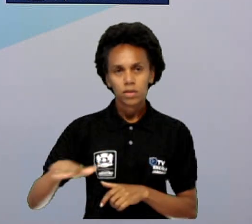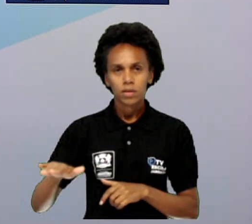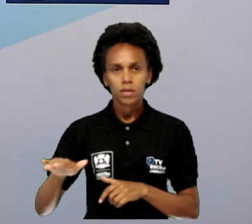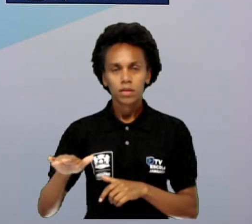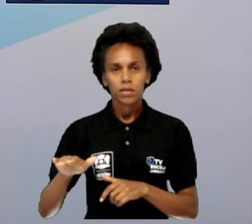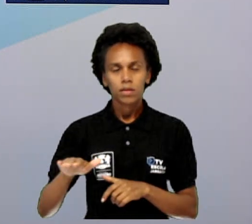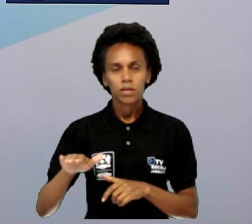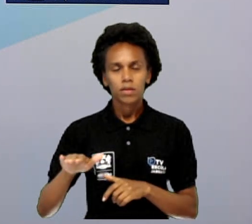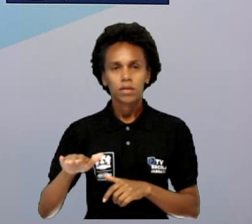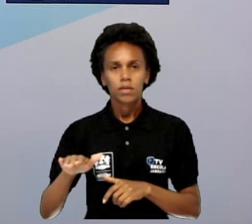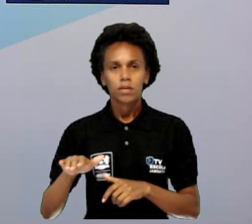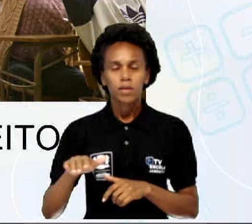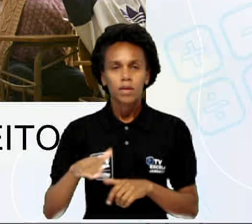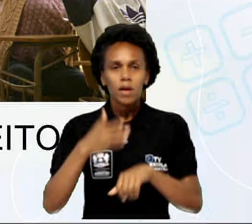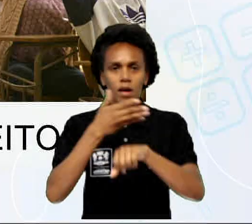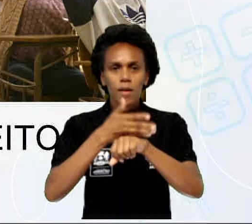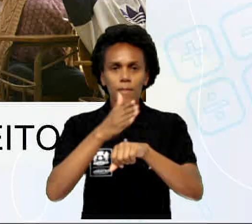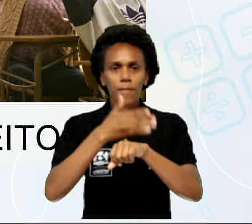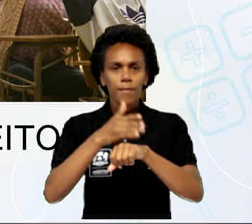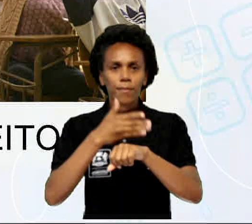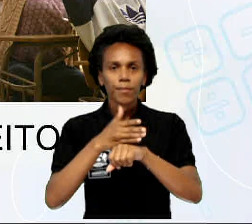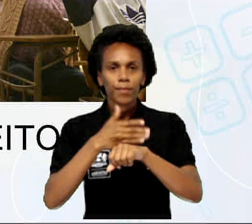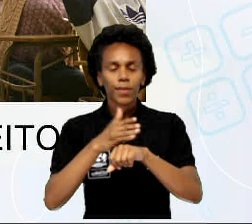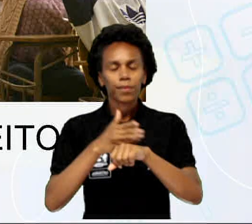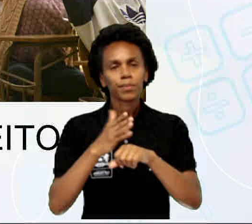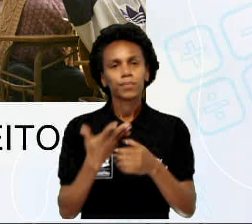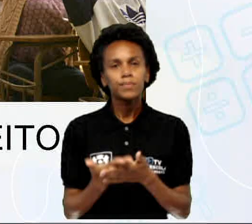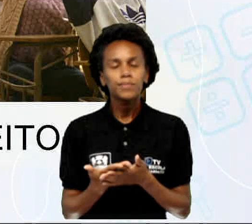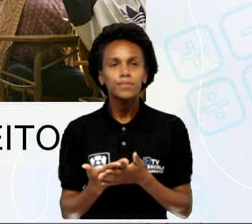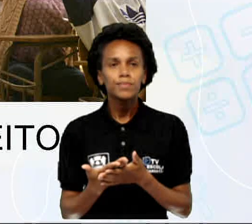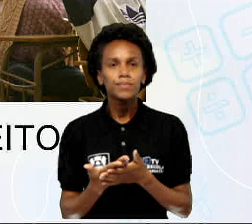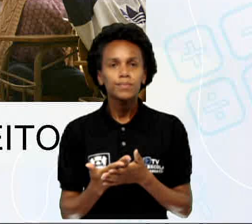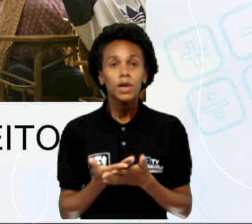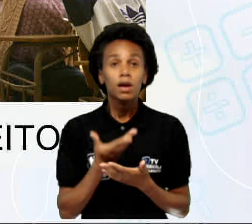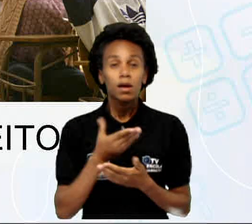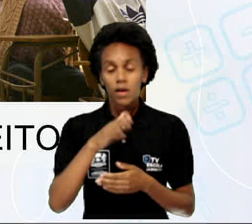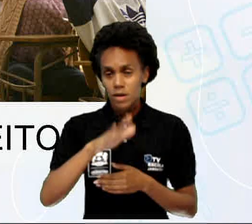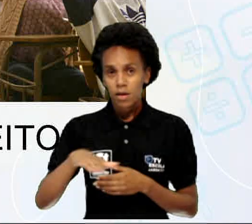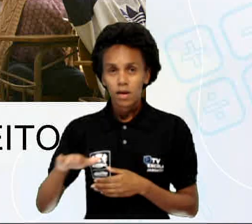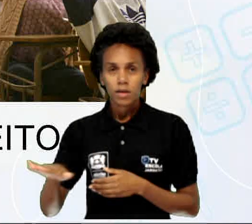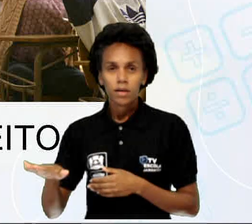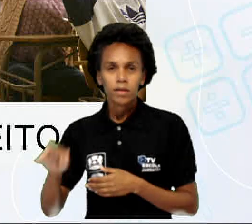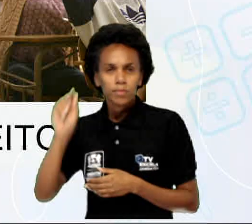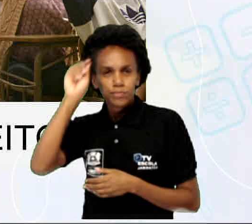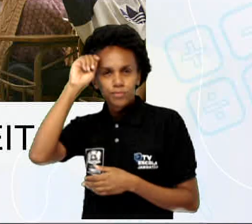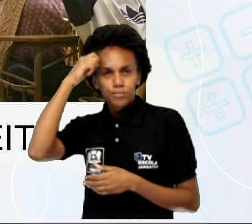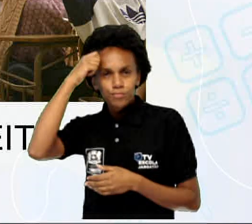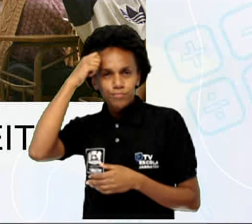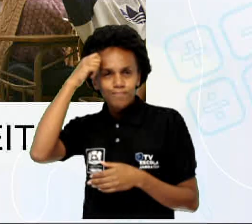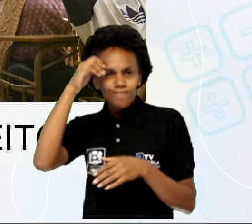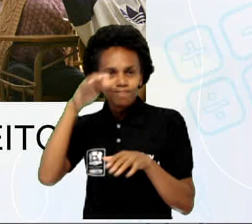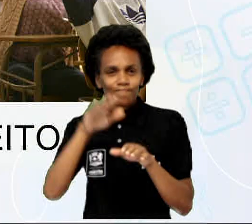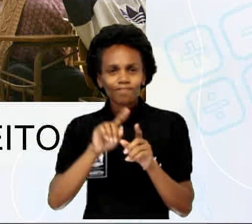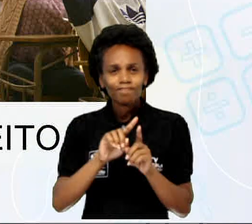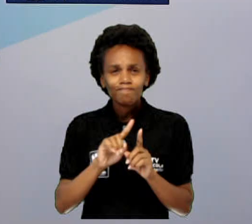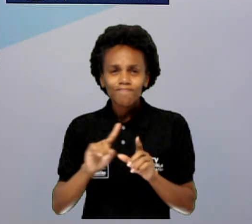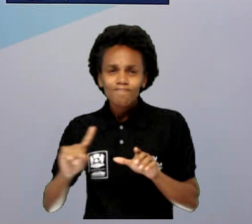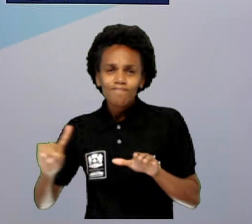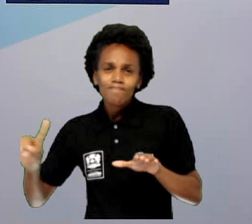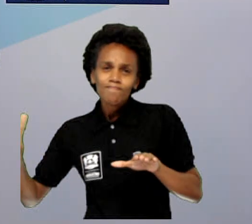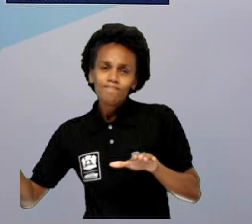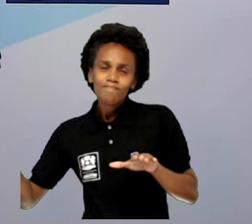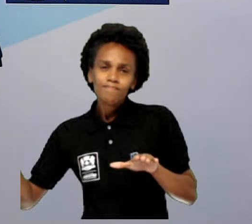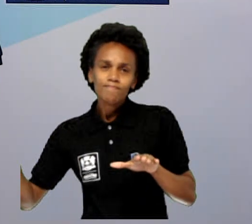e as crianças negras sentadas lá num cantinho, excluída. Isso está errado, erradíssimo,